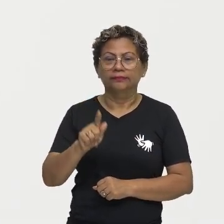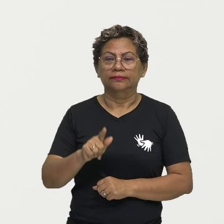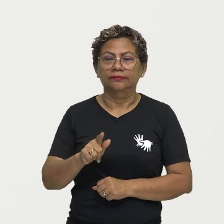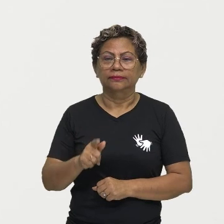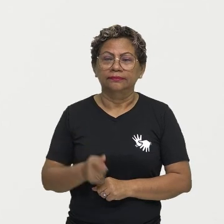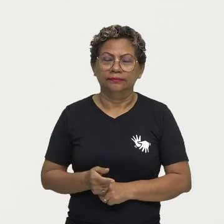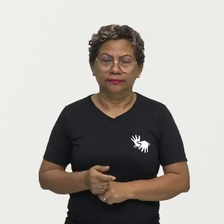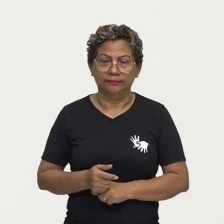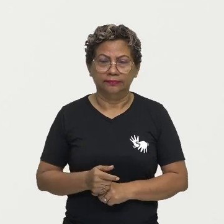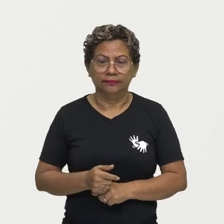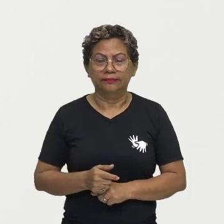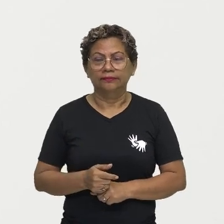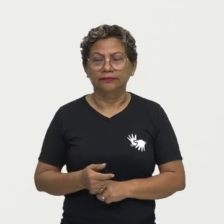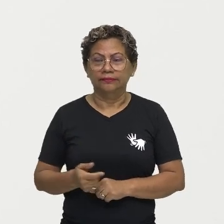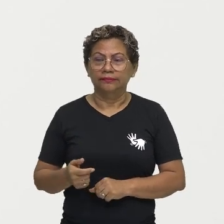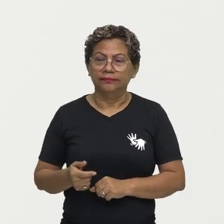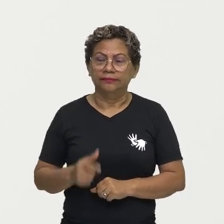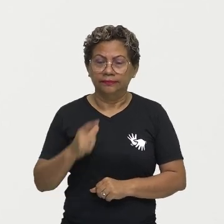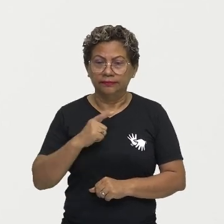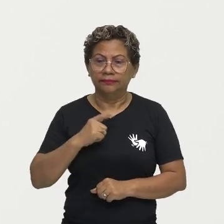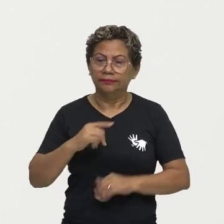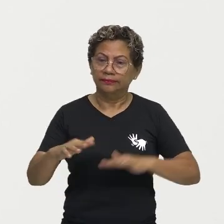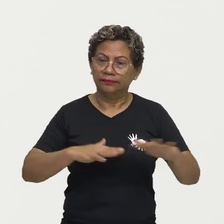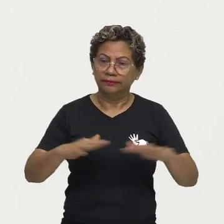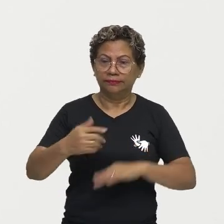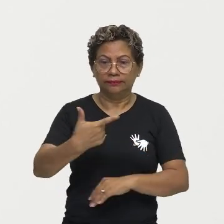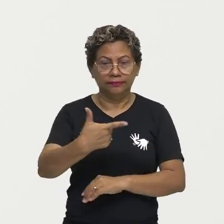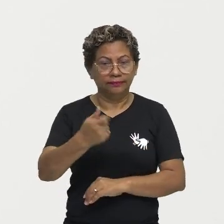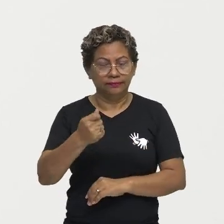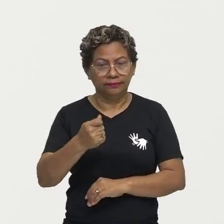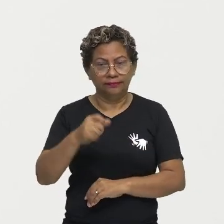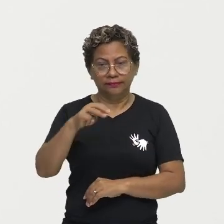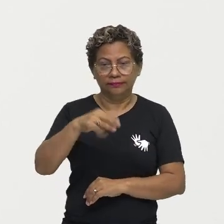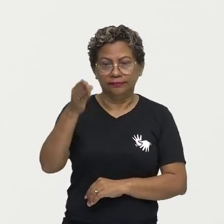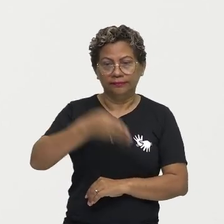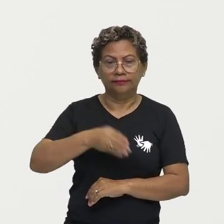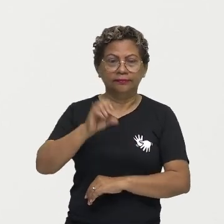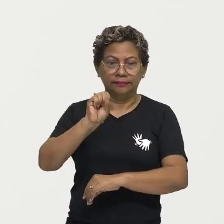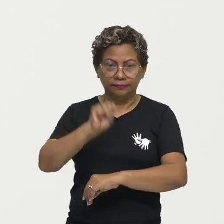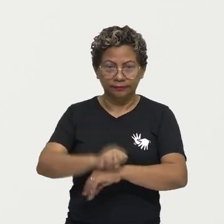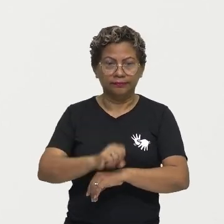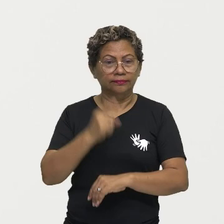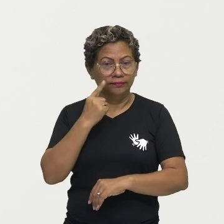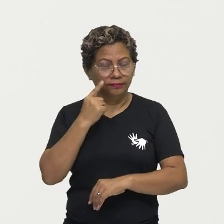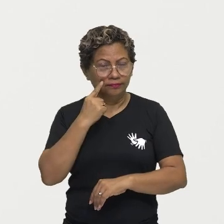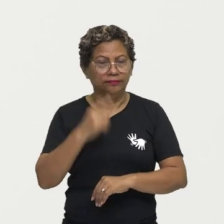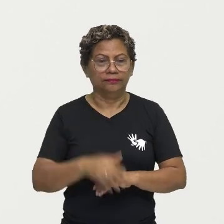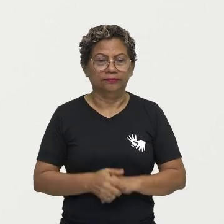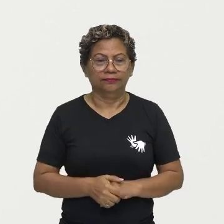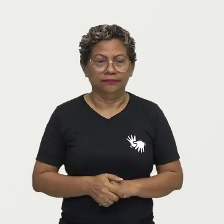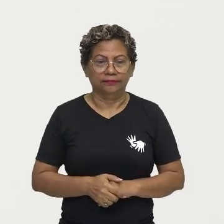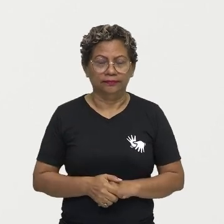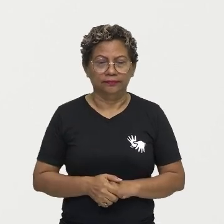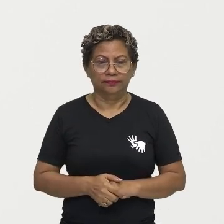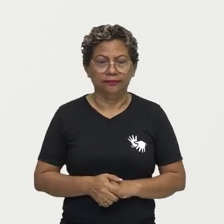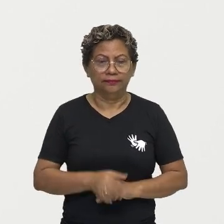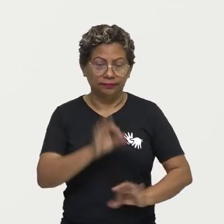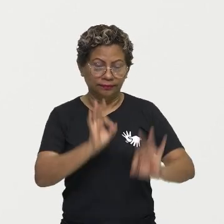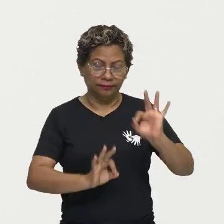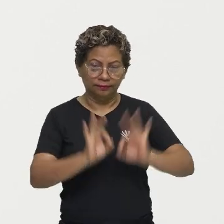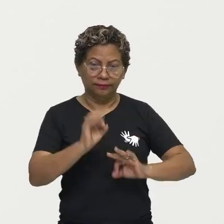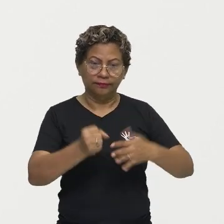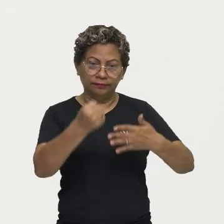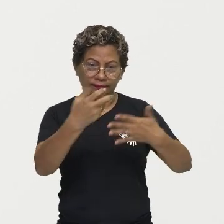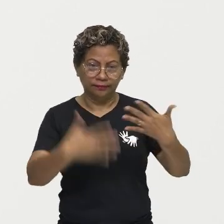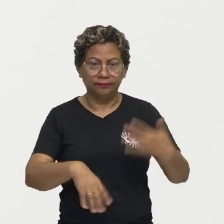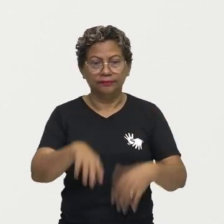né? Então, é a massa vezes a velocidade ao quadrado, e isso aqui a gente vai dividir por 2. A massa